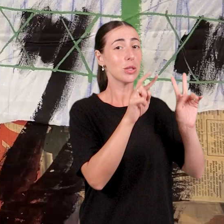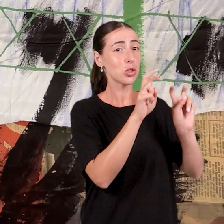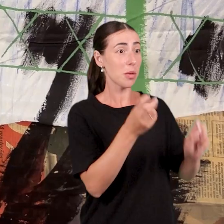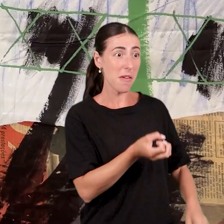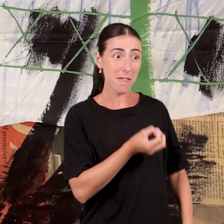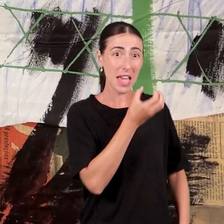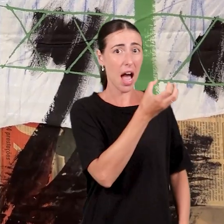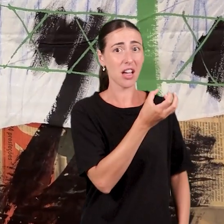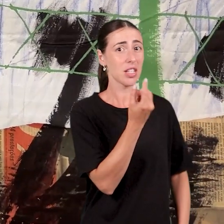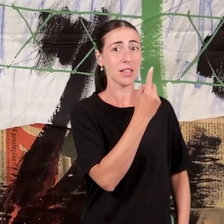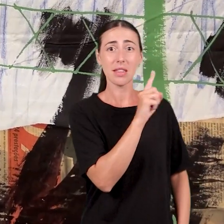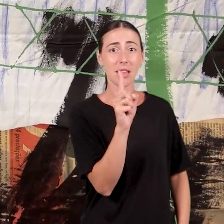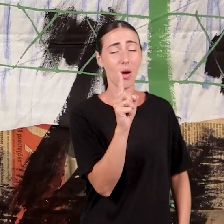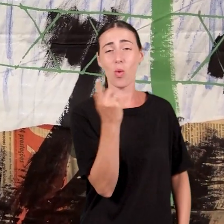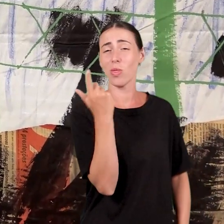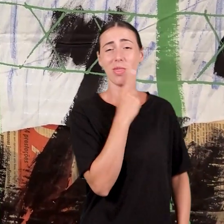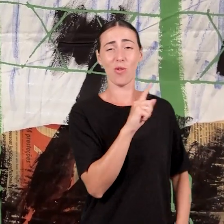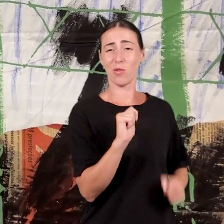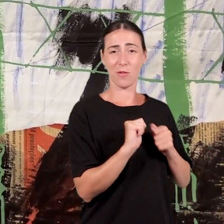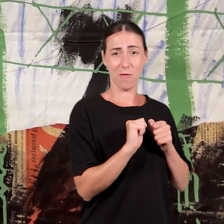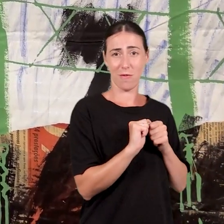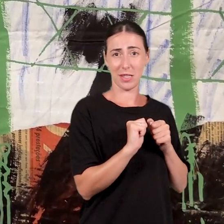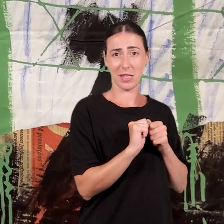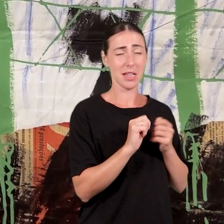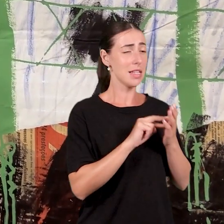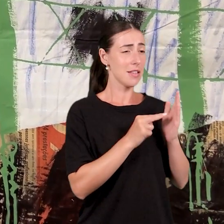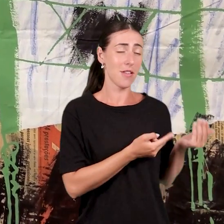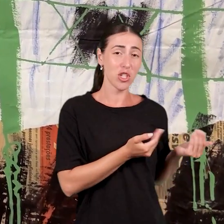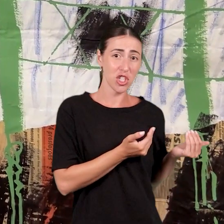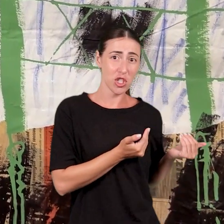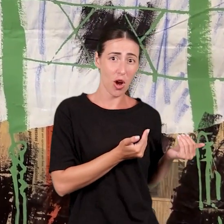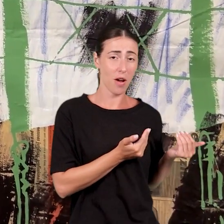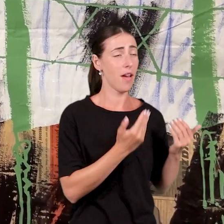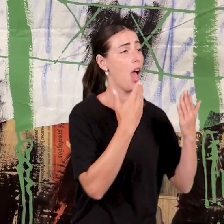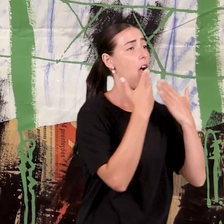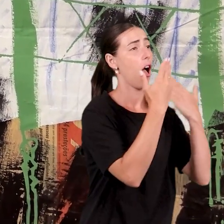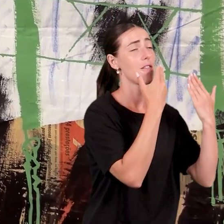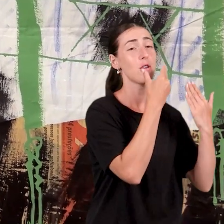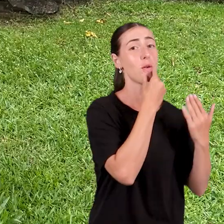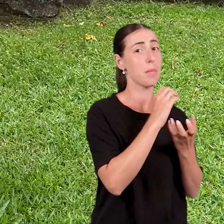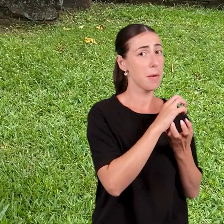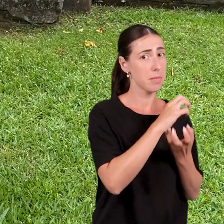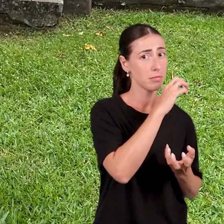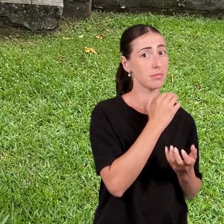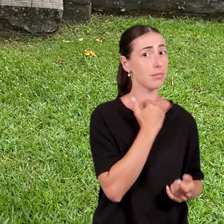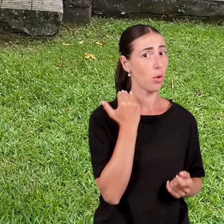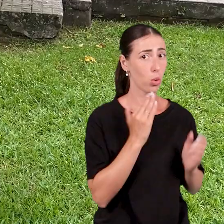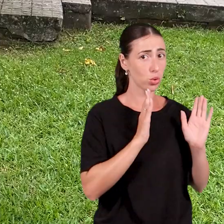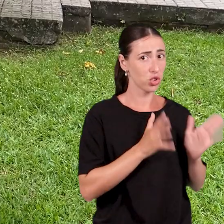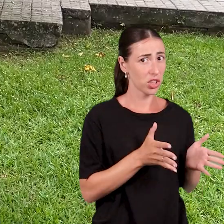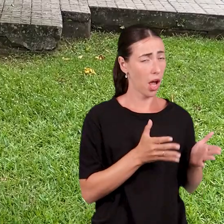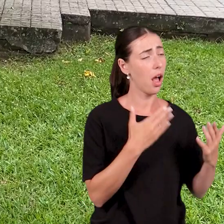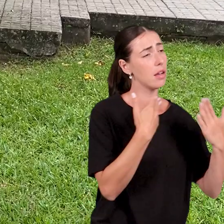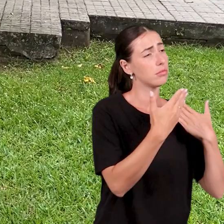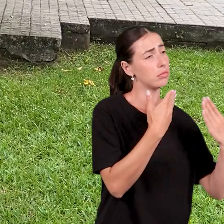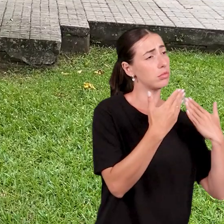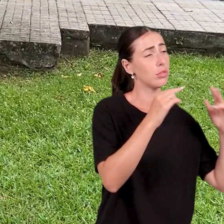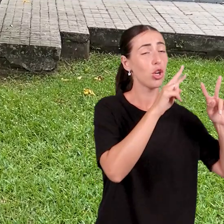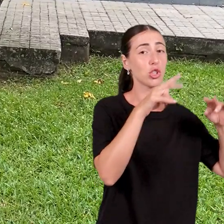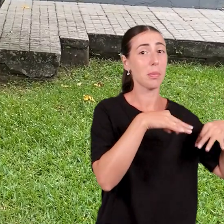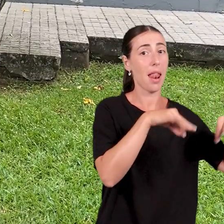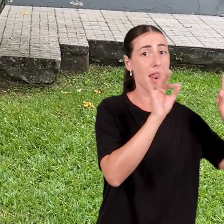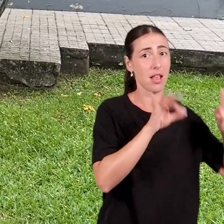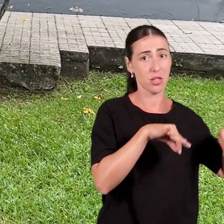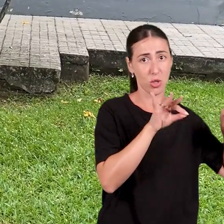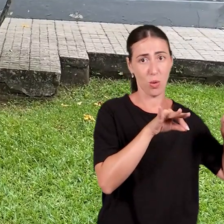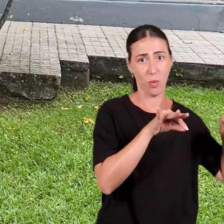já morto e acusando-o de ter transformado os lençóis em sua prisão. No jardim, uma obra com 2,37